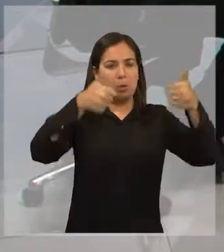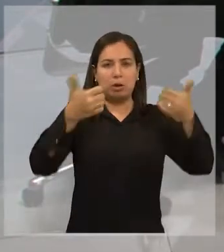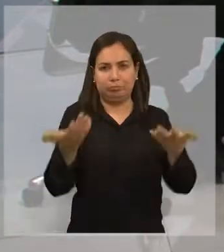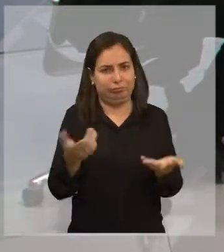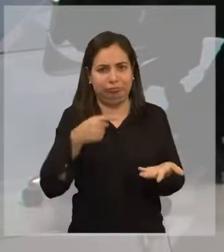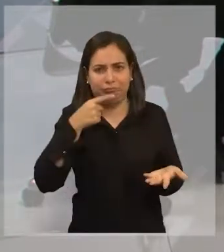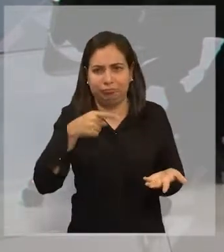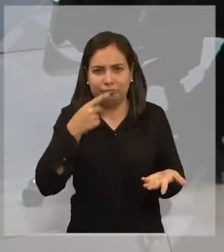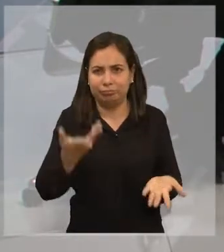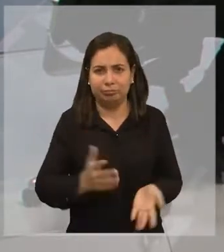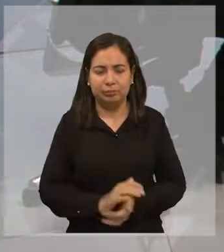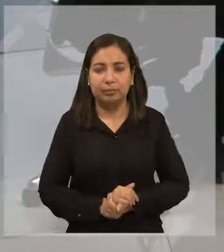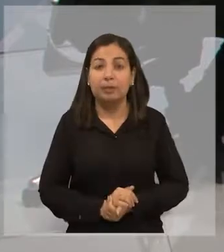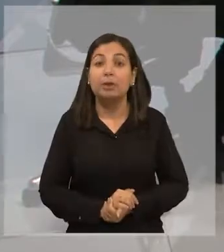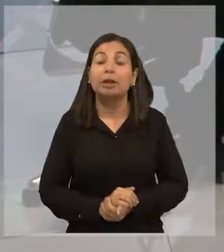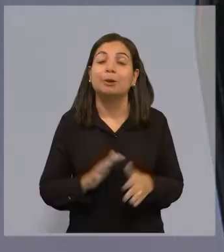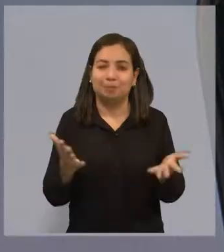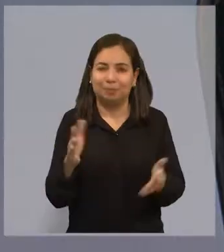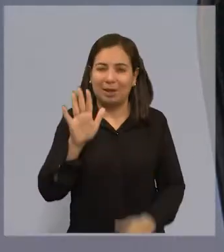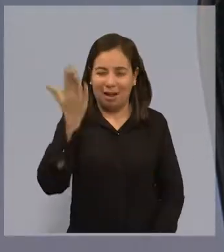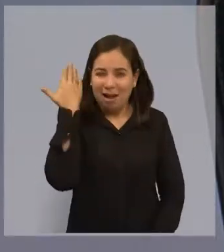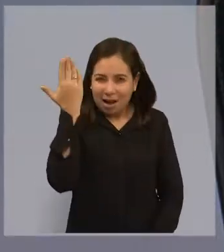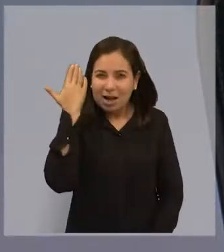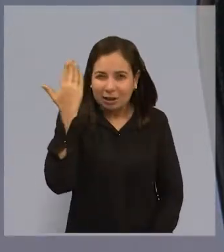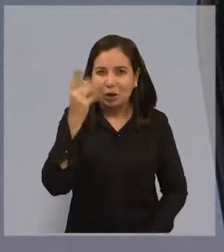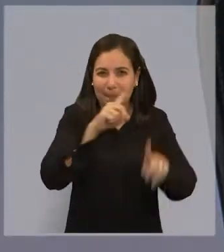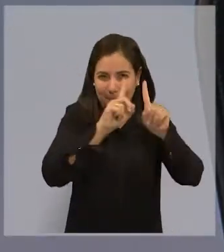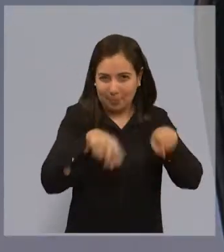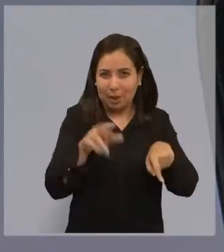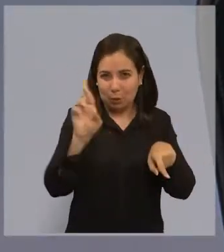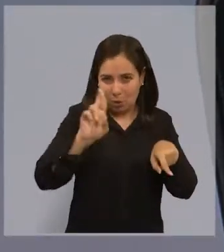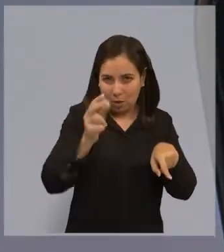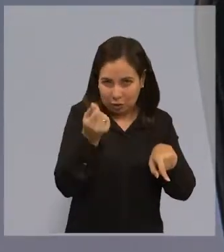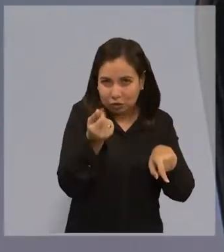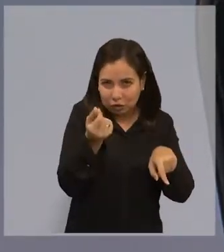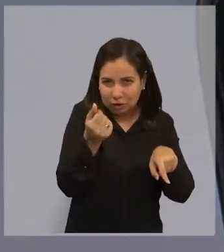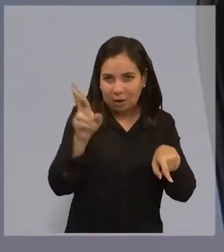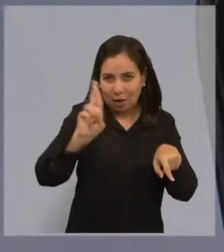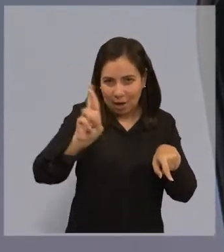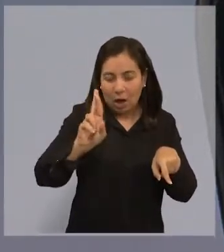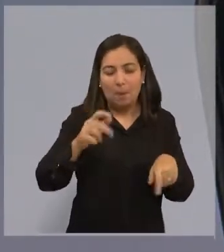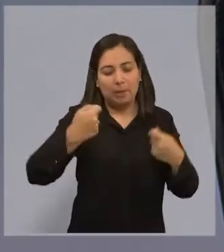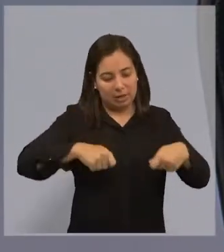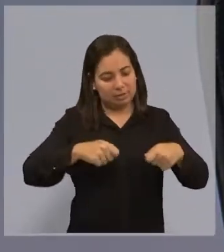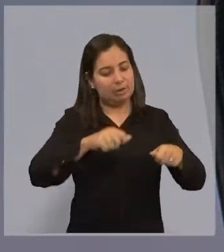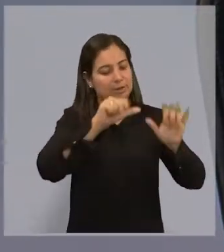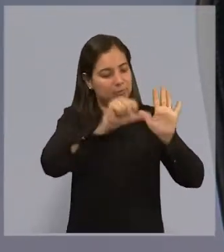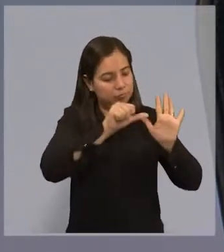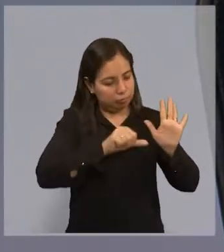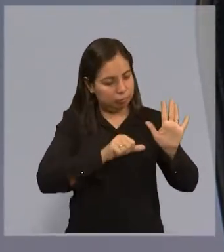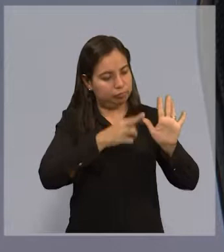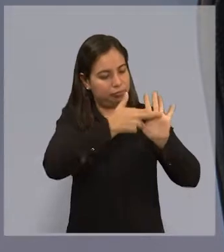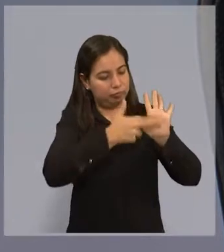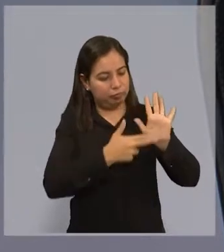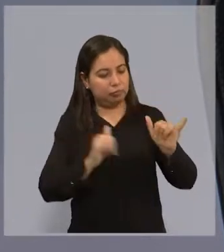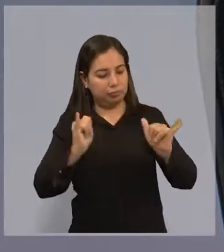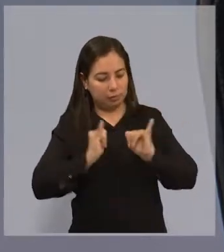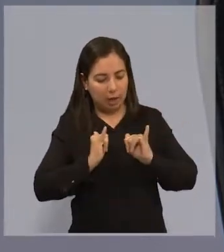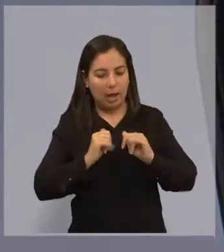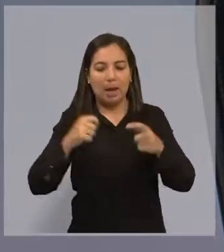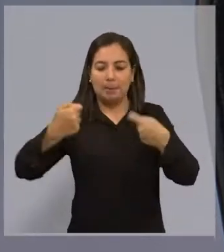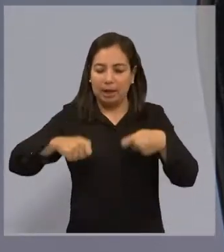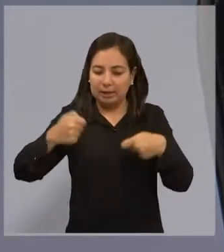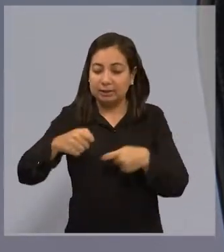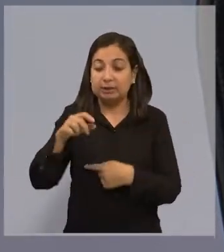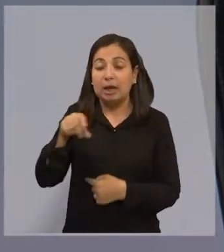trabalhista foi olha, o que é que o Brasil faz? Então, quando fizeram o Plano Real, disseram que o Brasil tinha que fazer uma reforma na Previdência, uma reforma trabalhista e uma